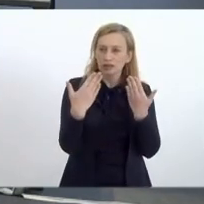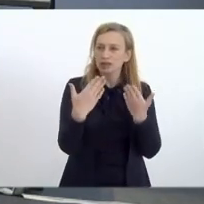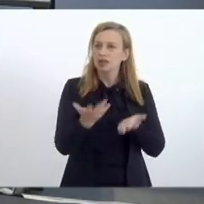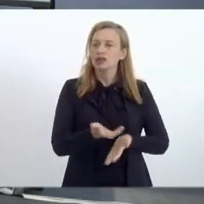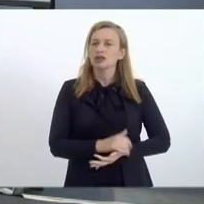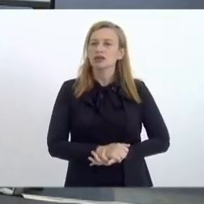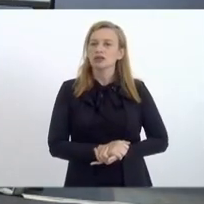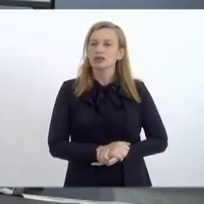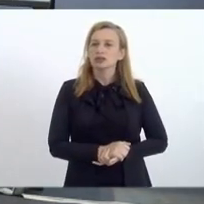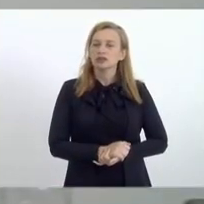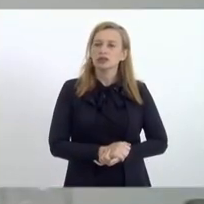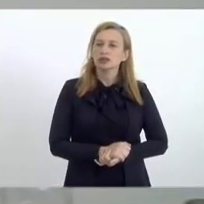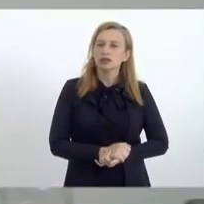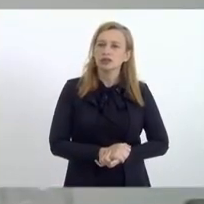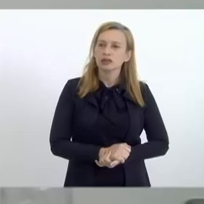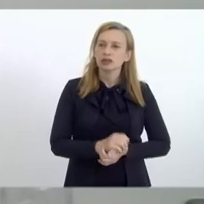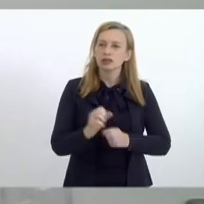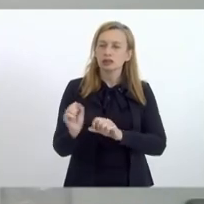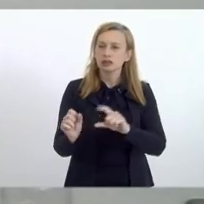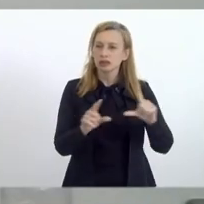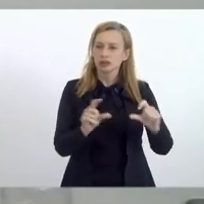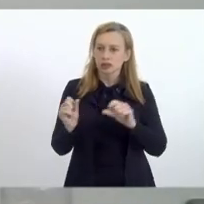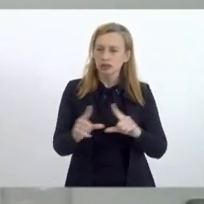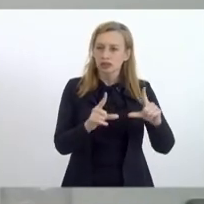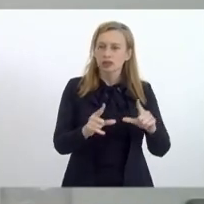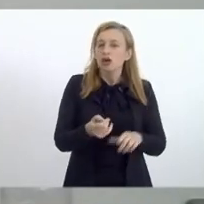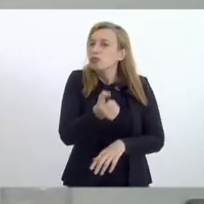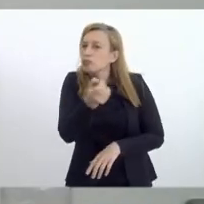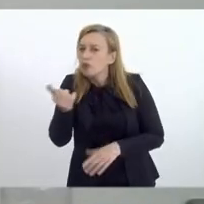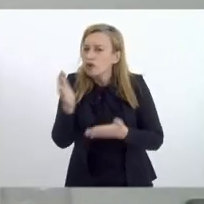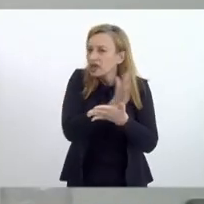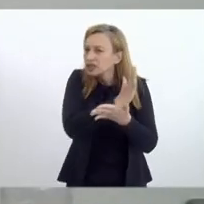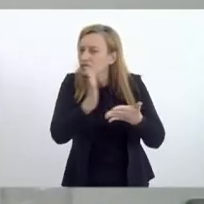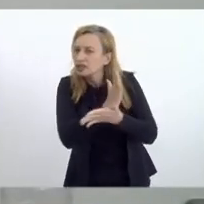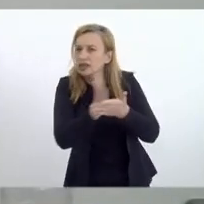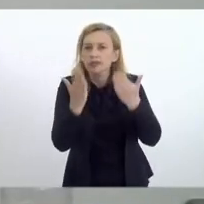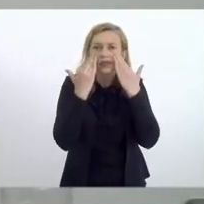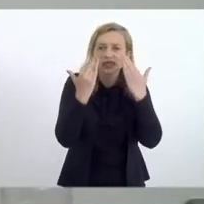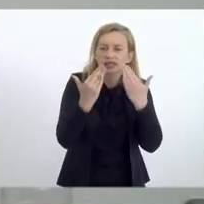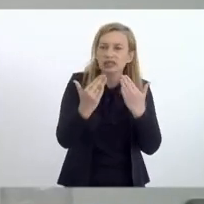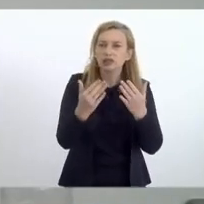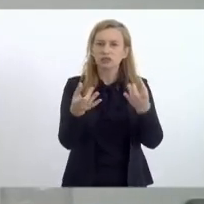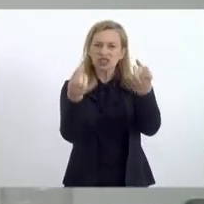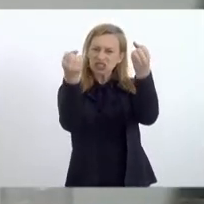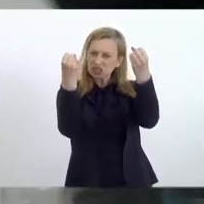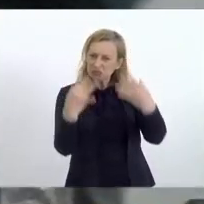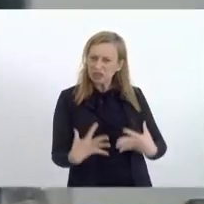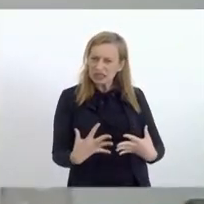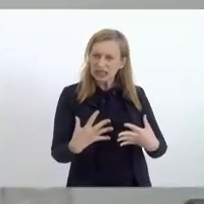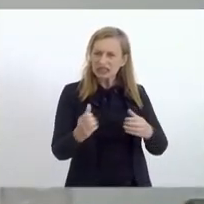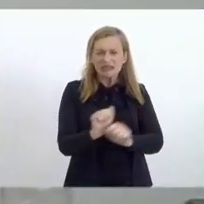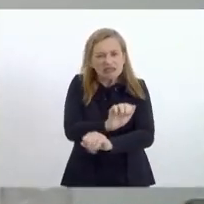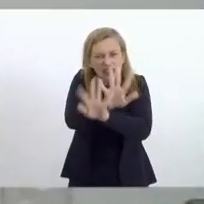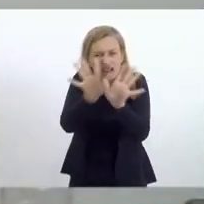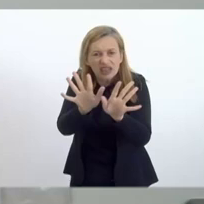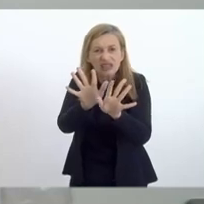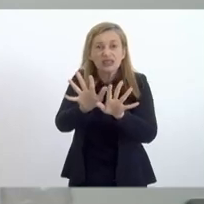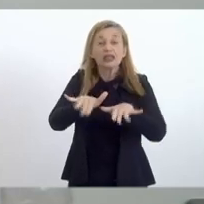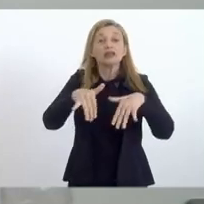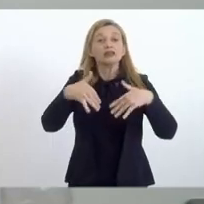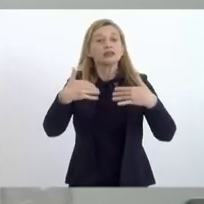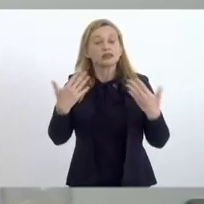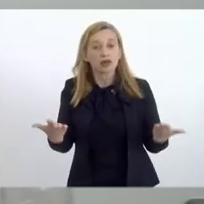apresentação em PowerPoint e tal. E poucas vezes vi uma apresentação tão didática e clara. Então,